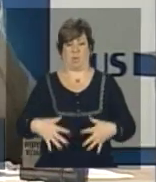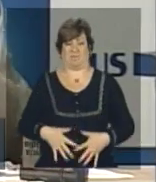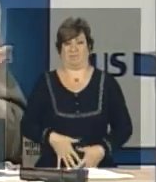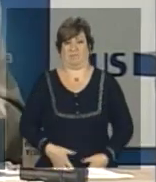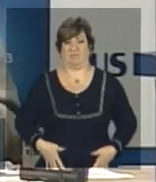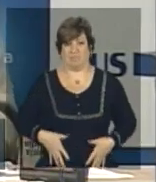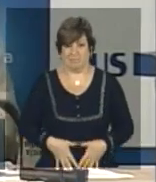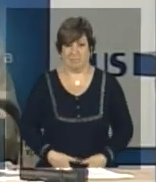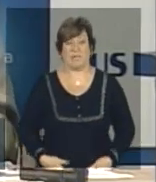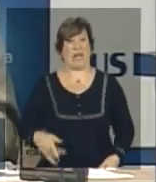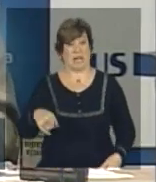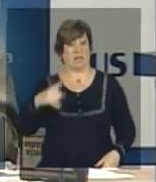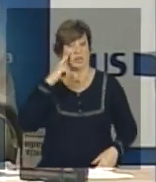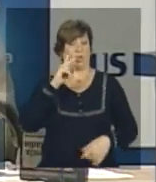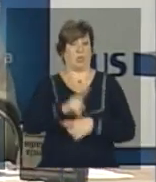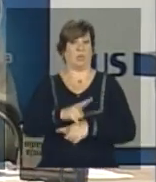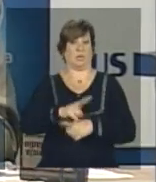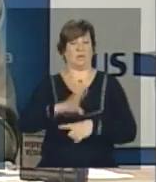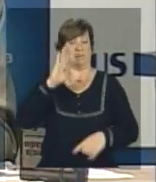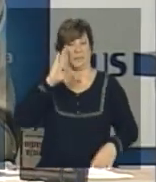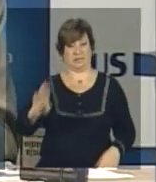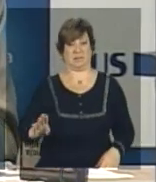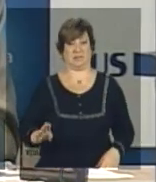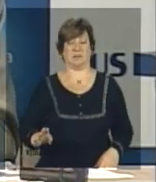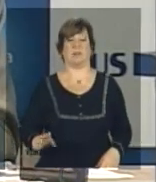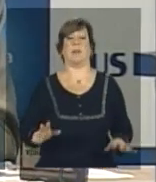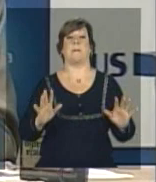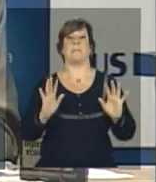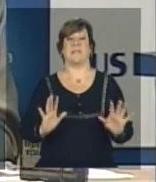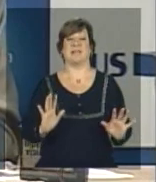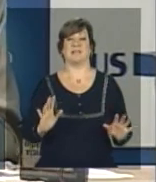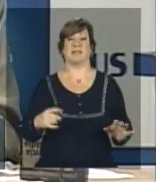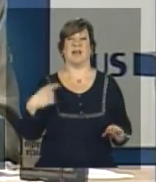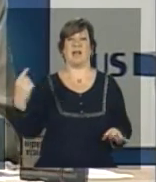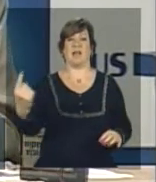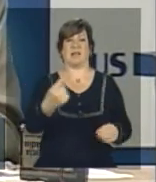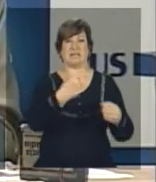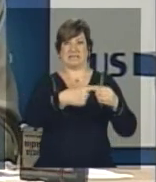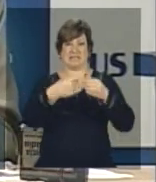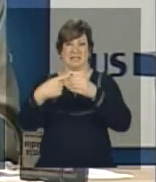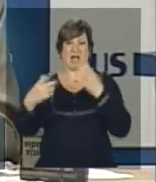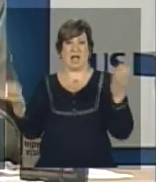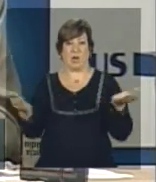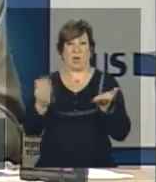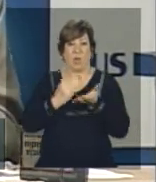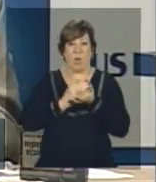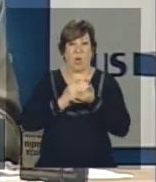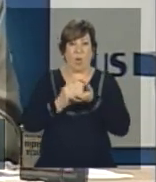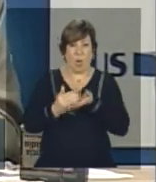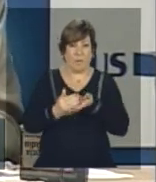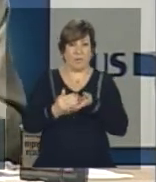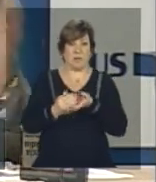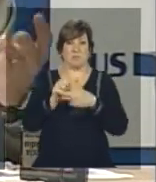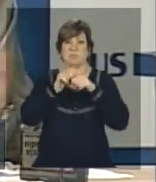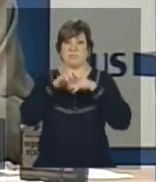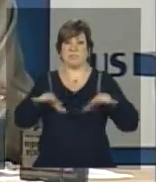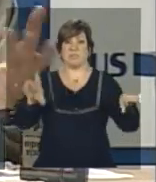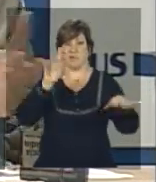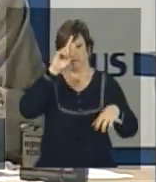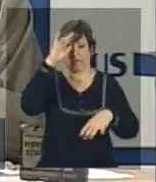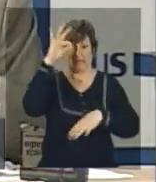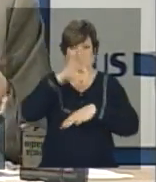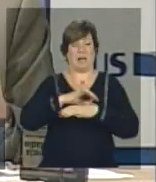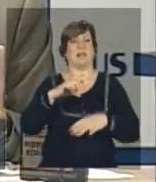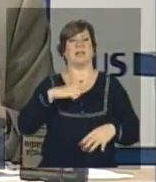abdominal, ou seja, essa é a observação principal. Mas naquelas cidades, principalmente, quando está começando a transmissão de dengue, às